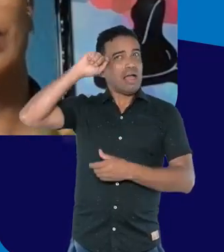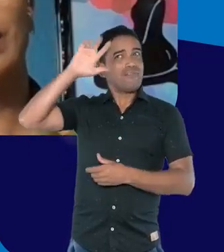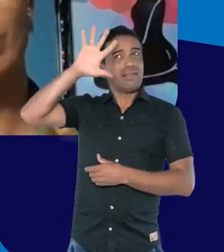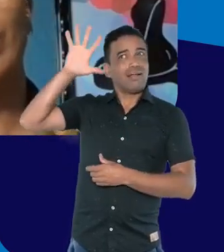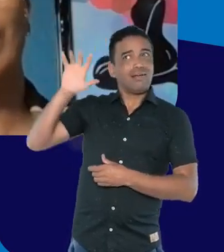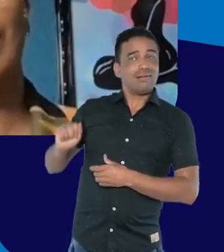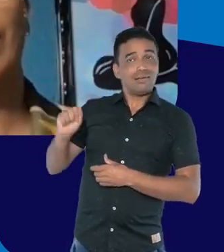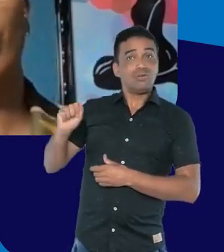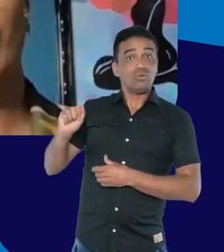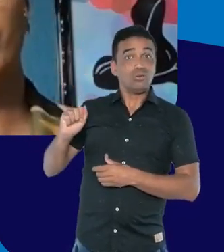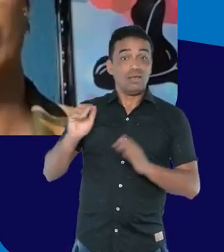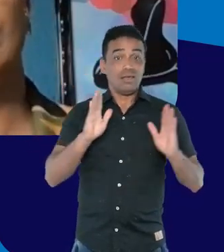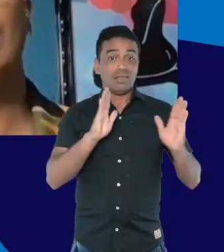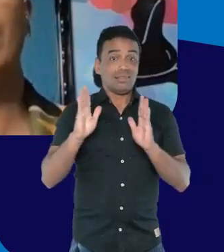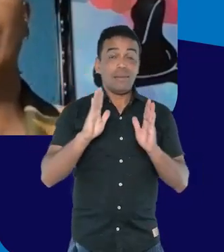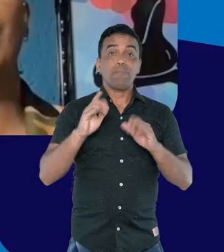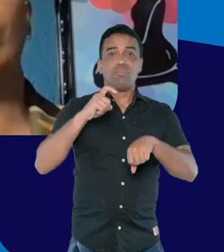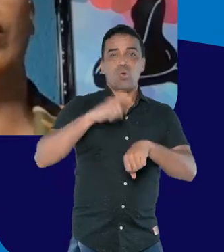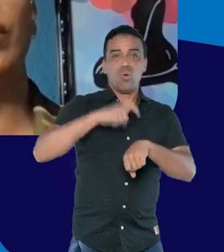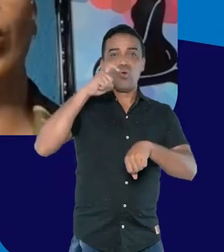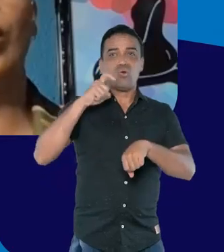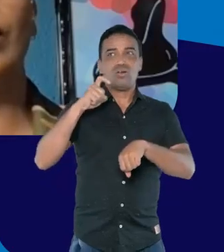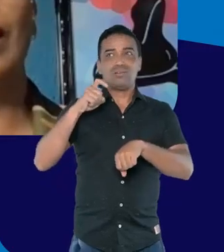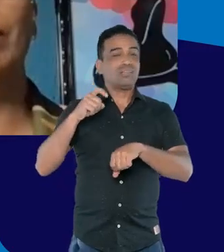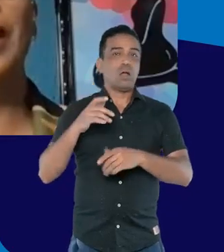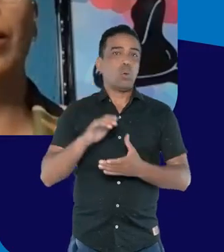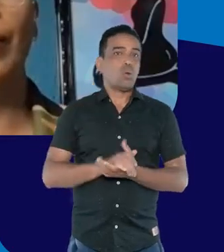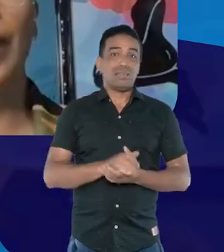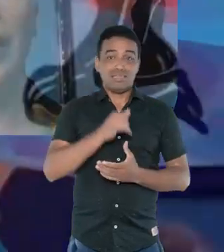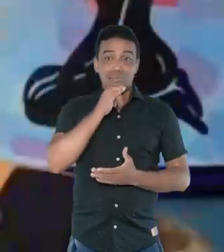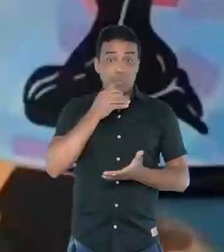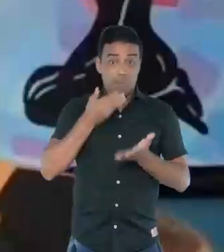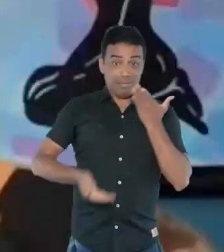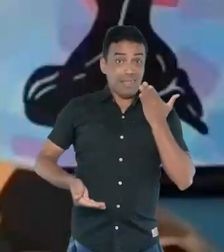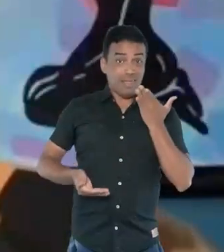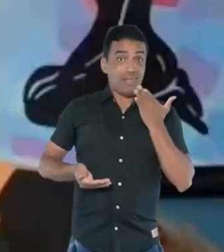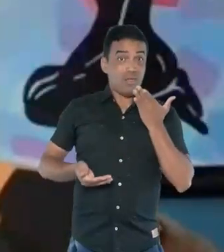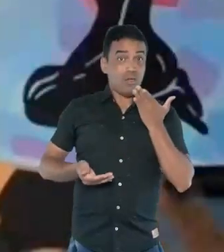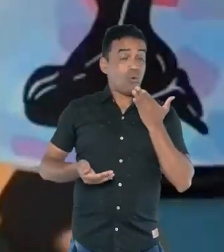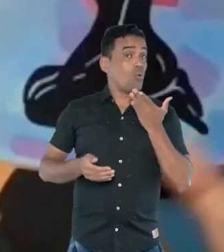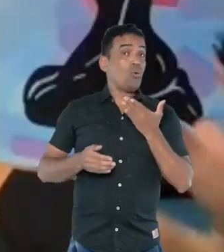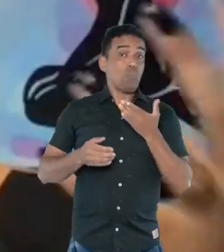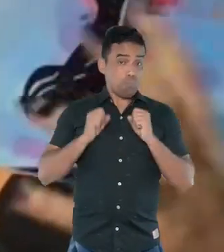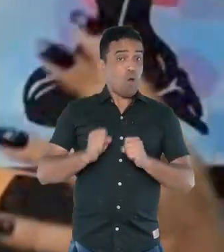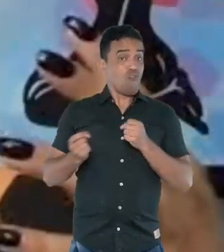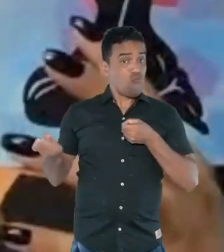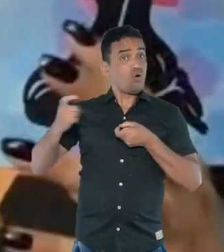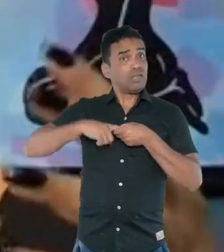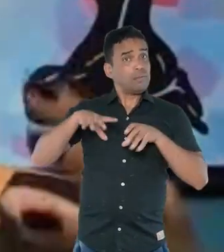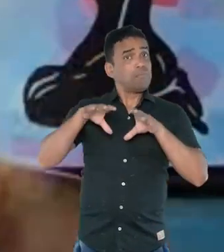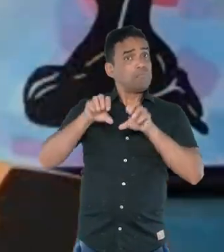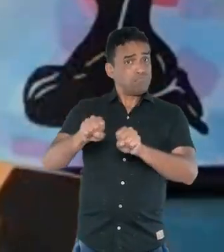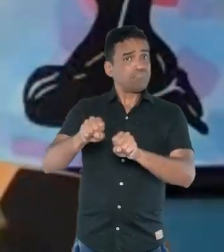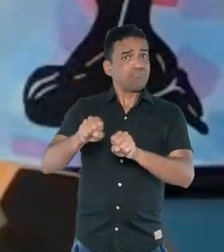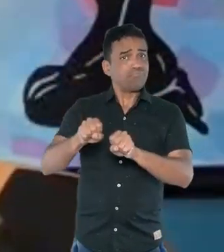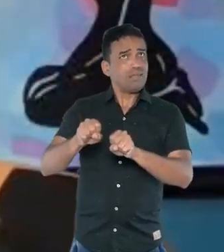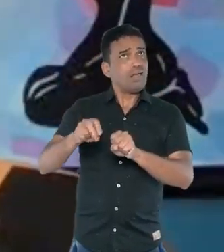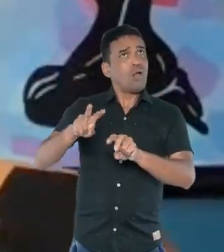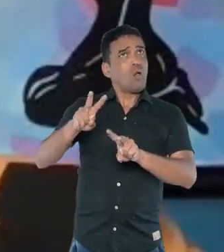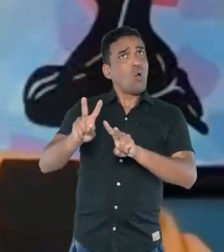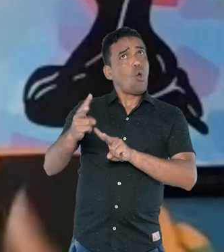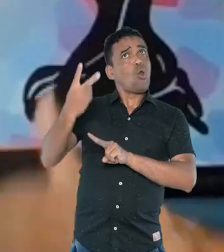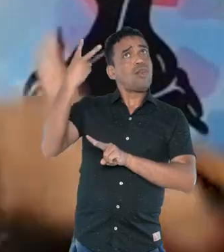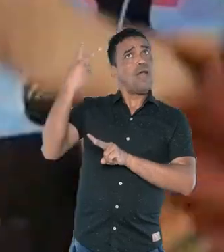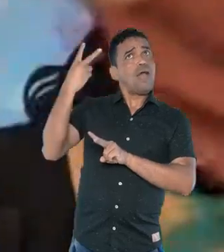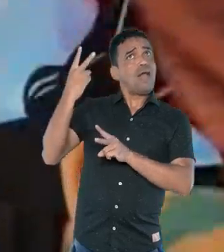ser traduzido que nunca é tarde para voltar e apanhar o que ficou pelo caminho, para que a gente possa, ao olhar para o passado, ressignificar